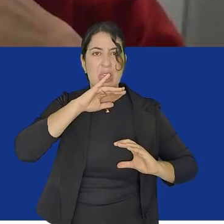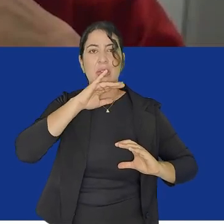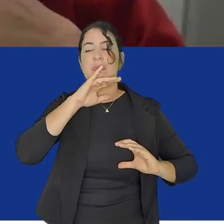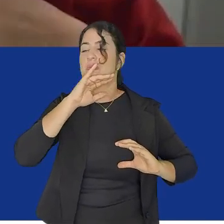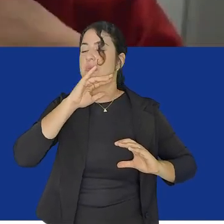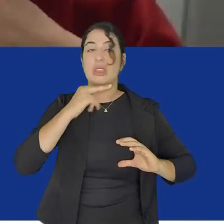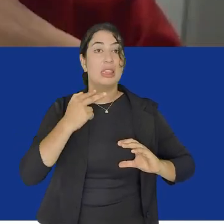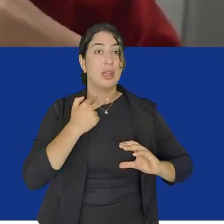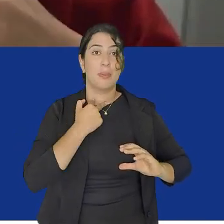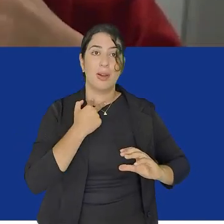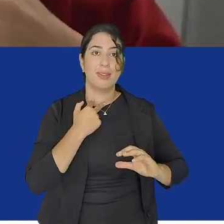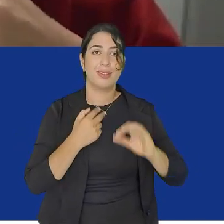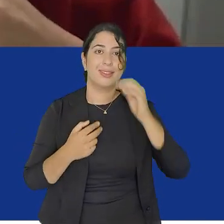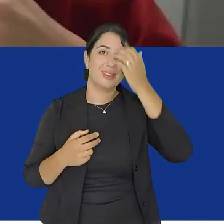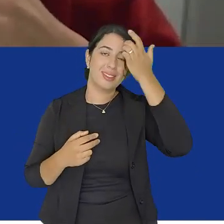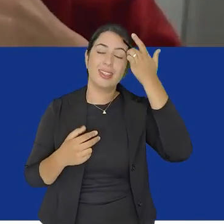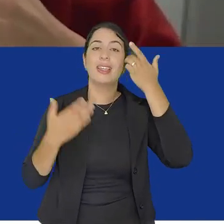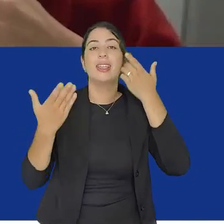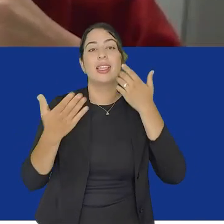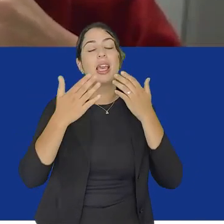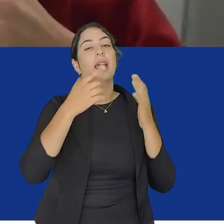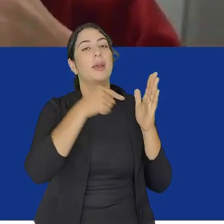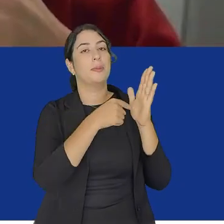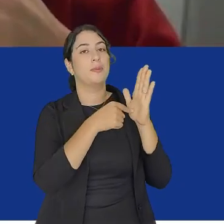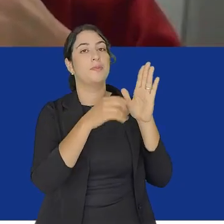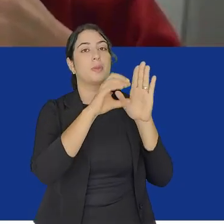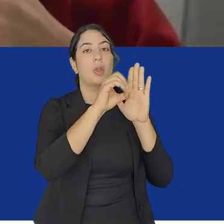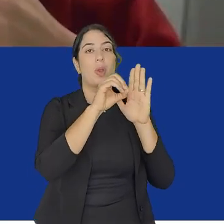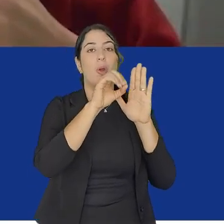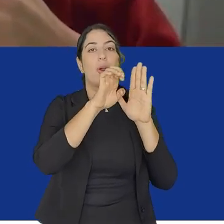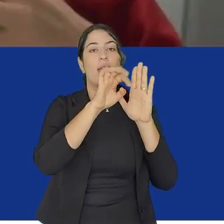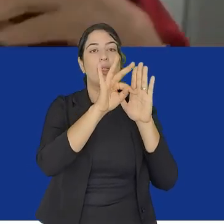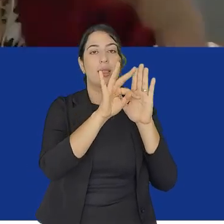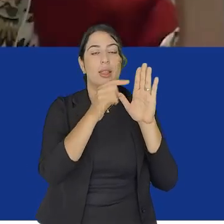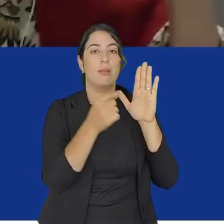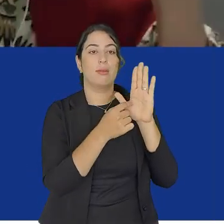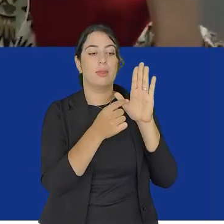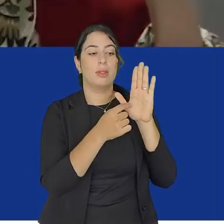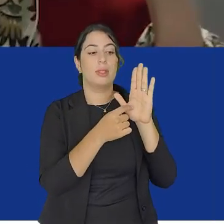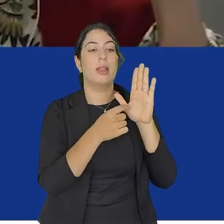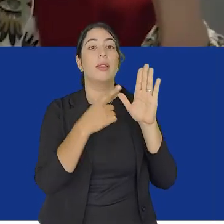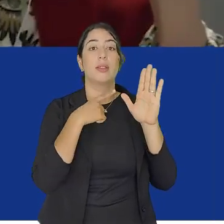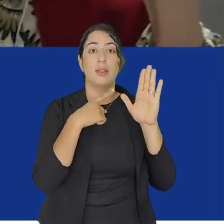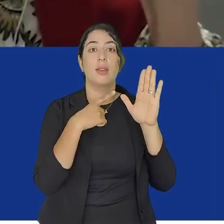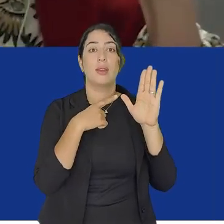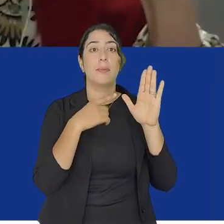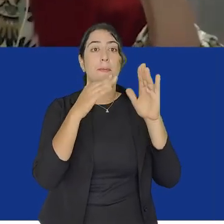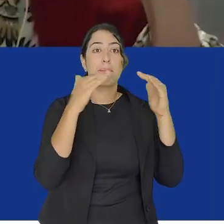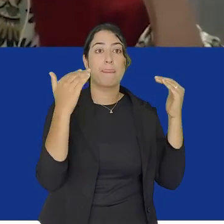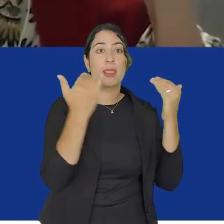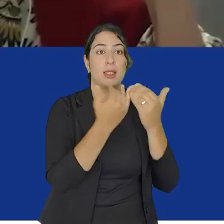ainda mais amplo. E sabe quem nos respalda? A OIT. A OIT, ela na Convenção 190, ela traz um